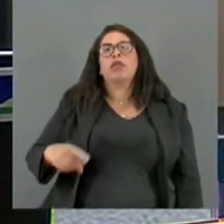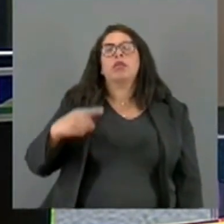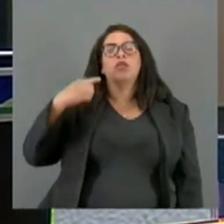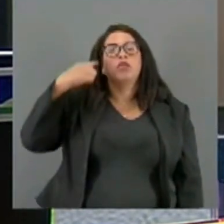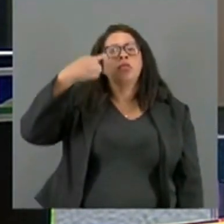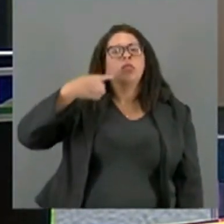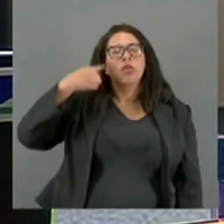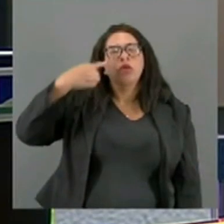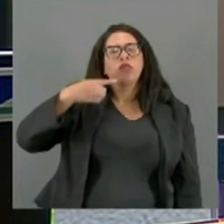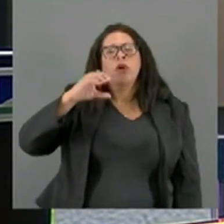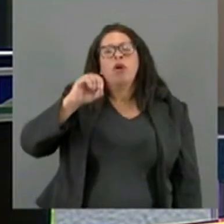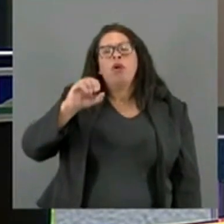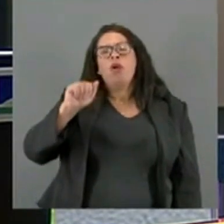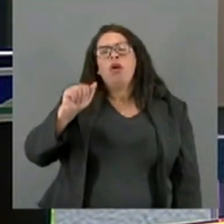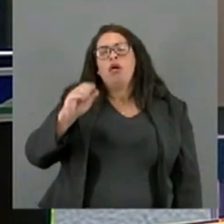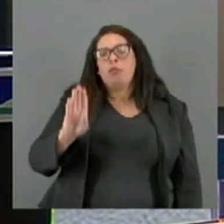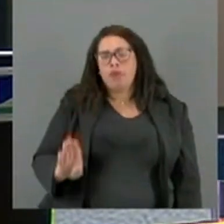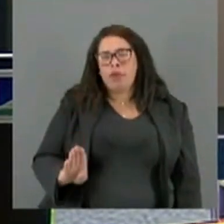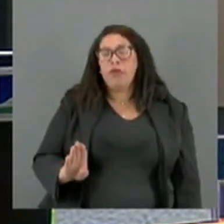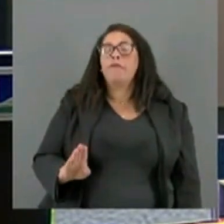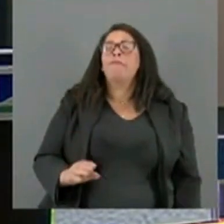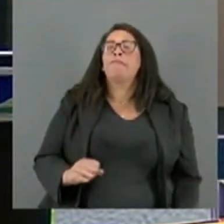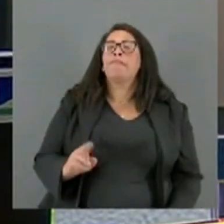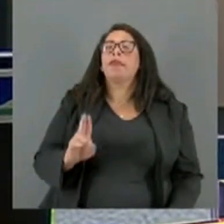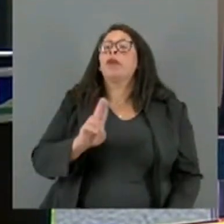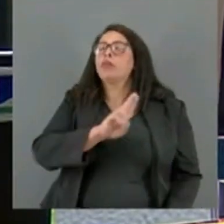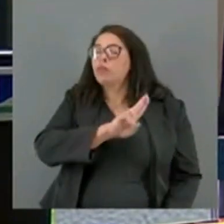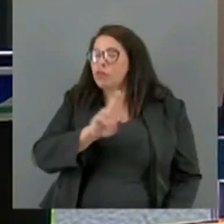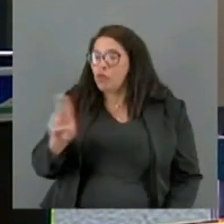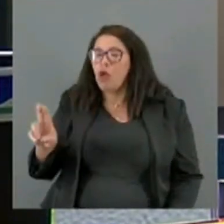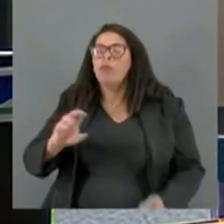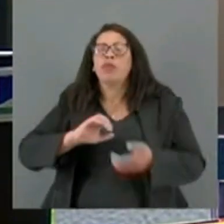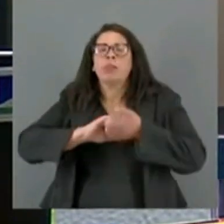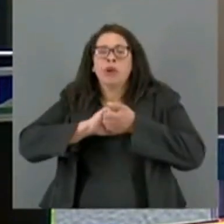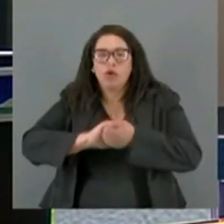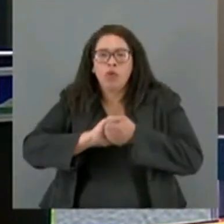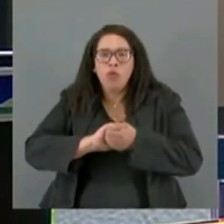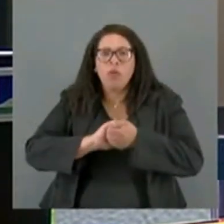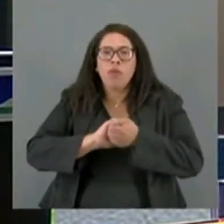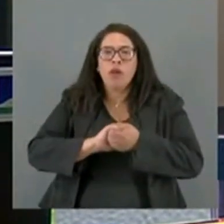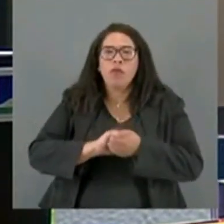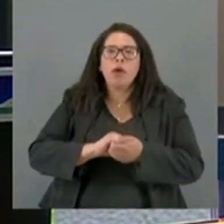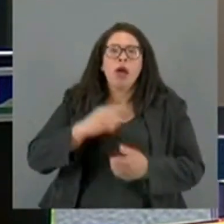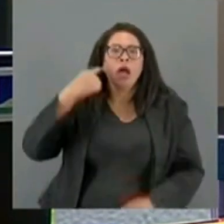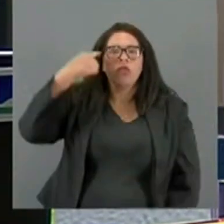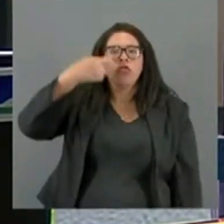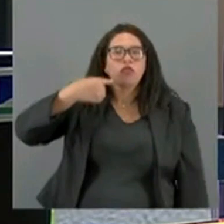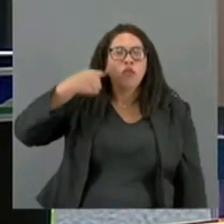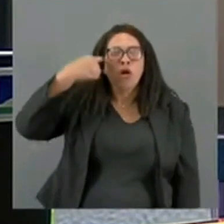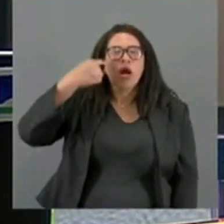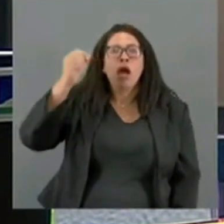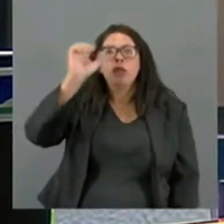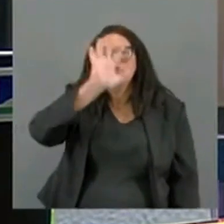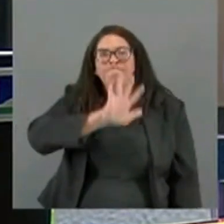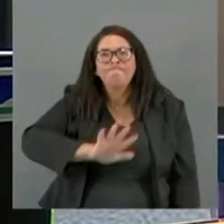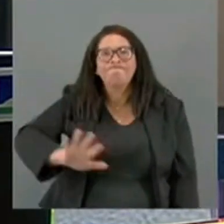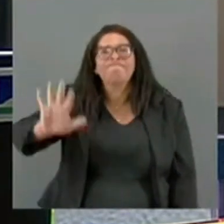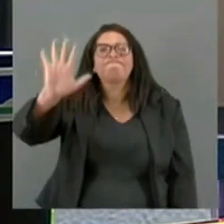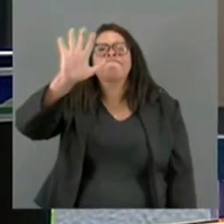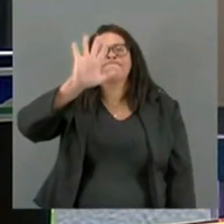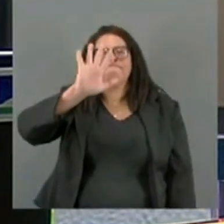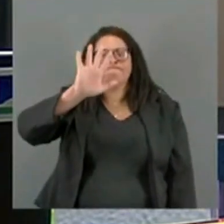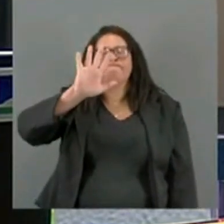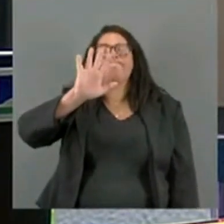Advogados do Brasil, em nome de quem cumprimento todas as advogadas do Brasil, todas as